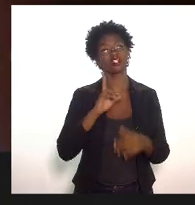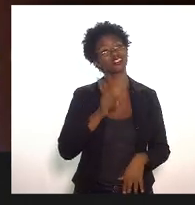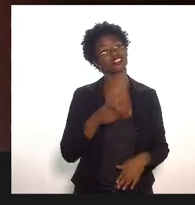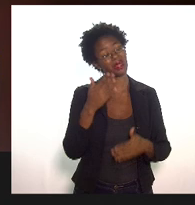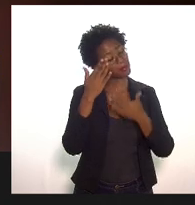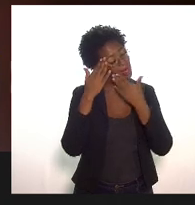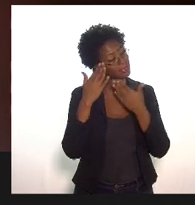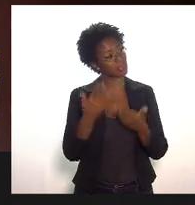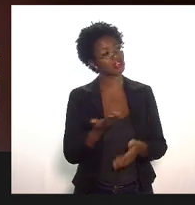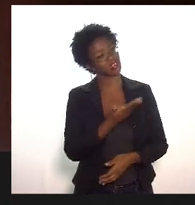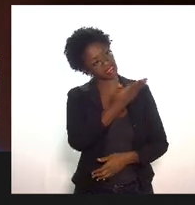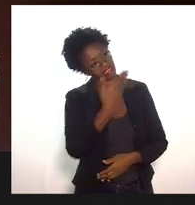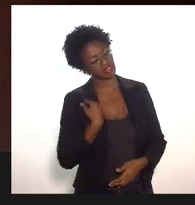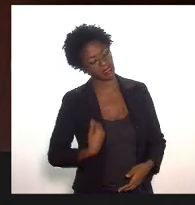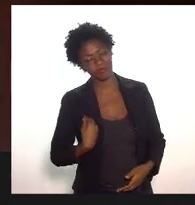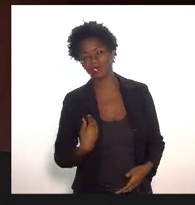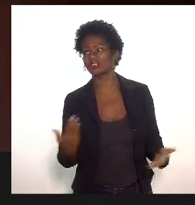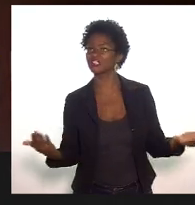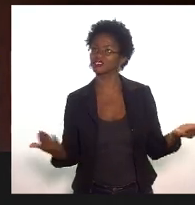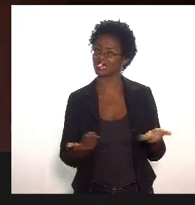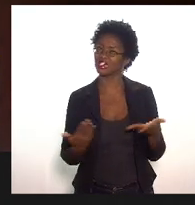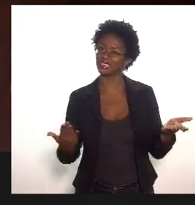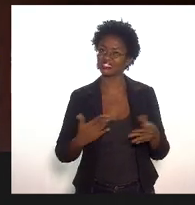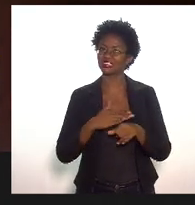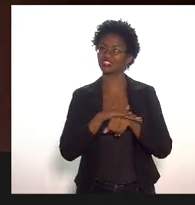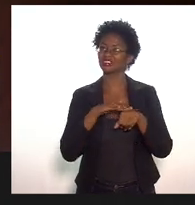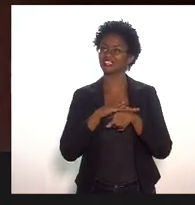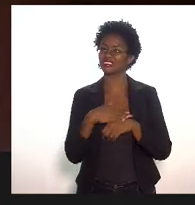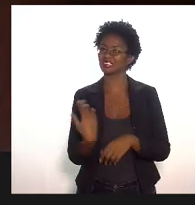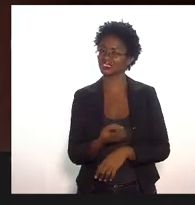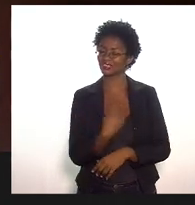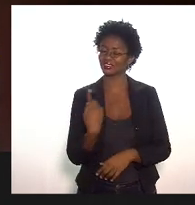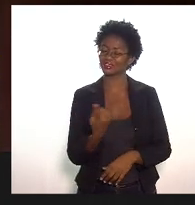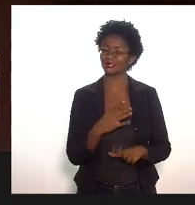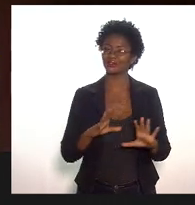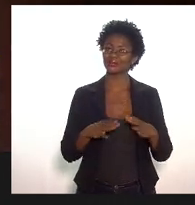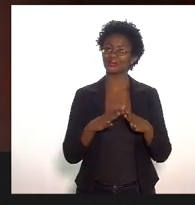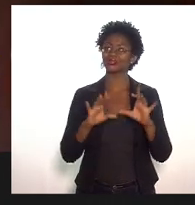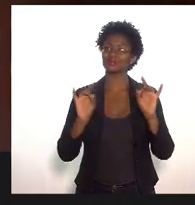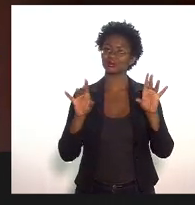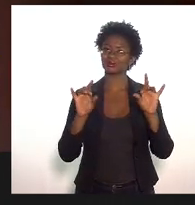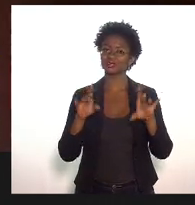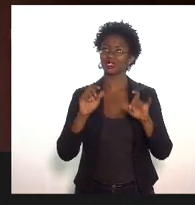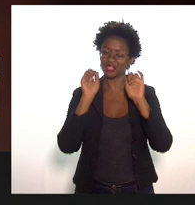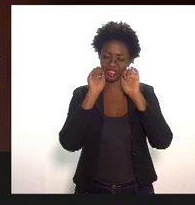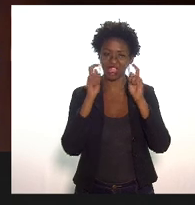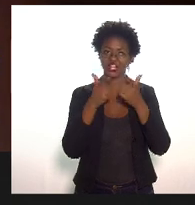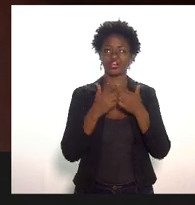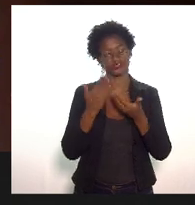sua disponibilidade de conversar conosco aqui da Comissão Especial da Assembleia. Obrigado.